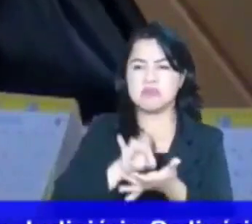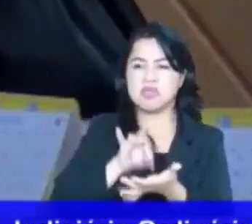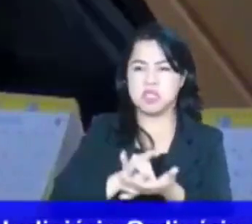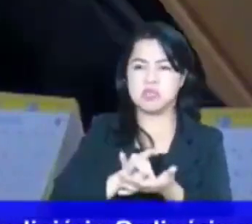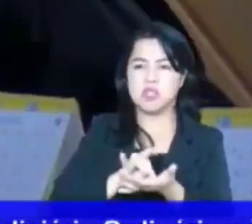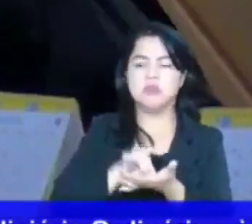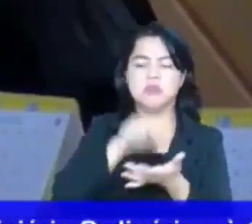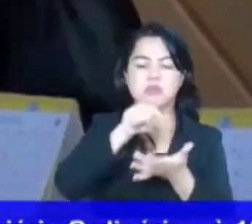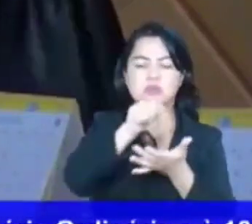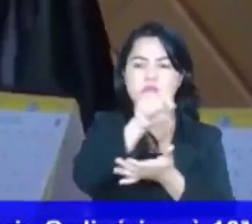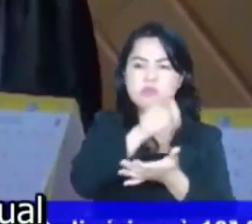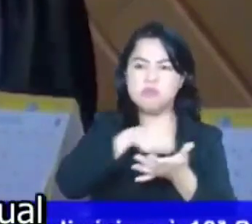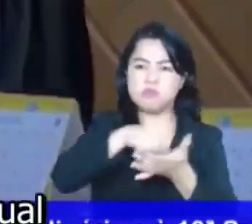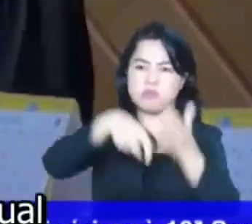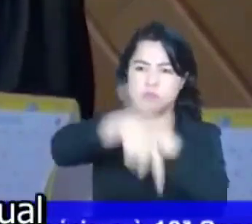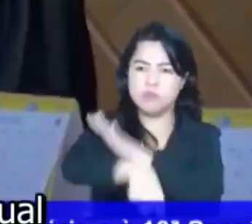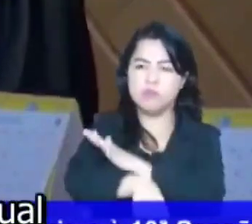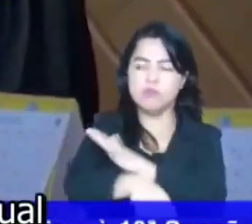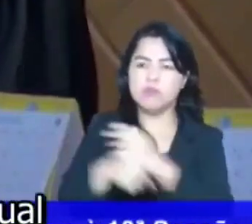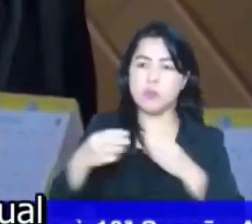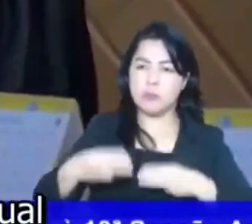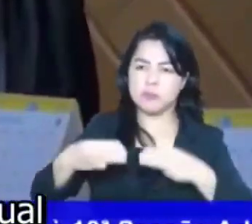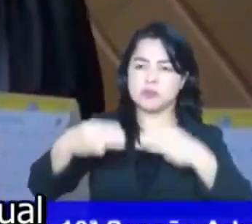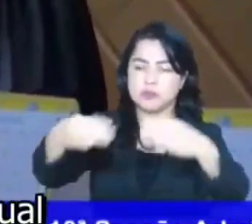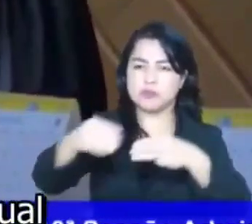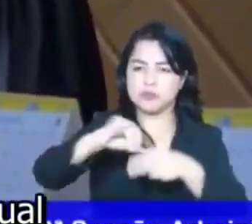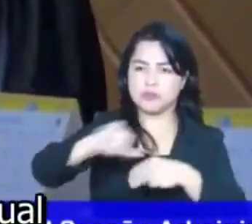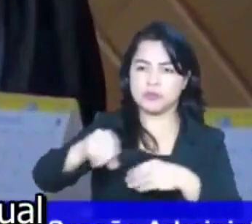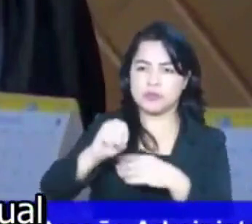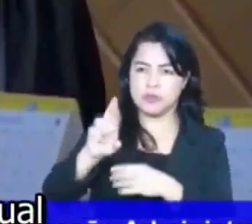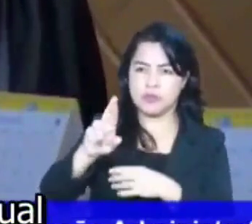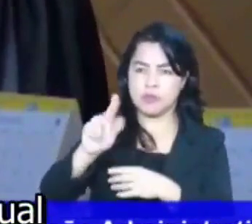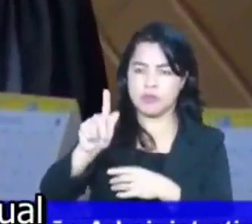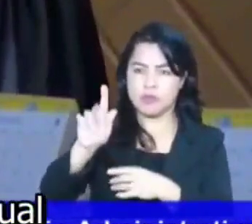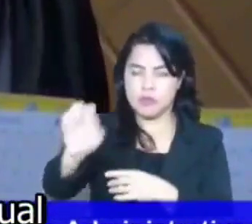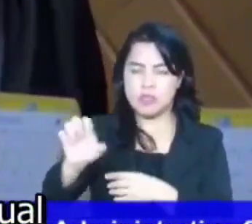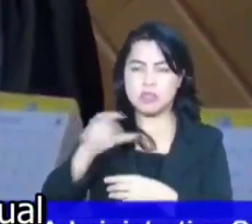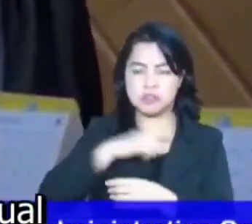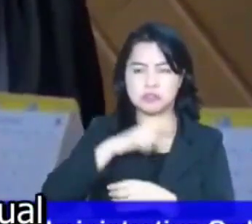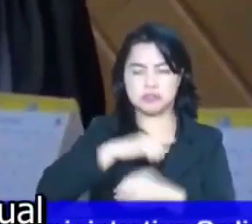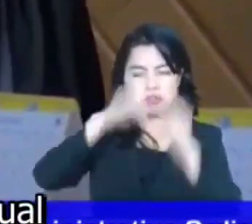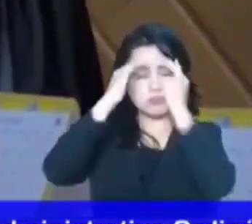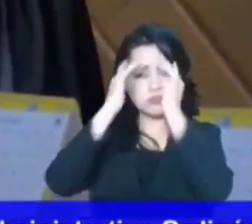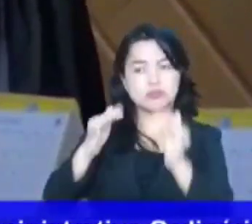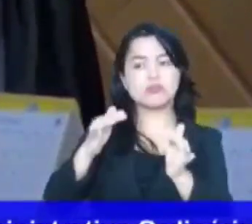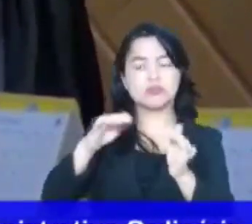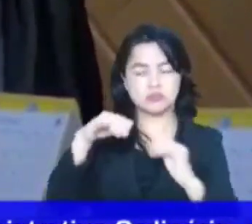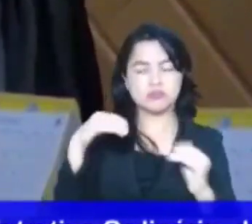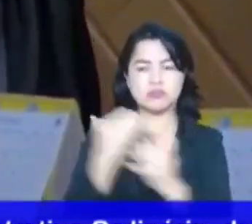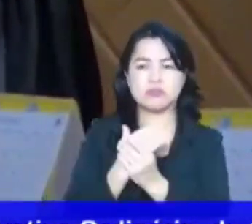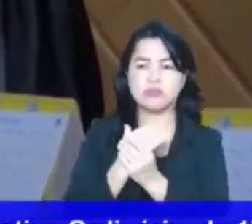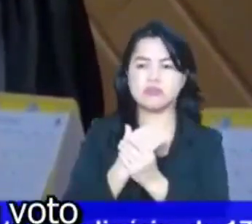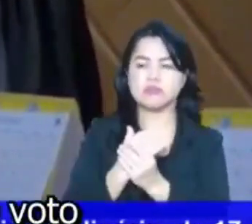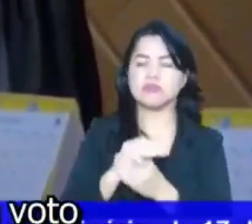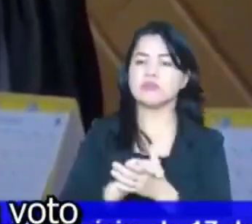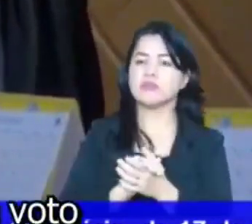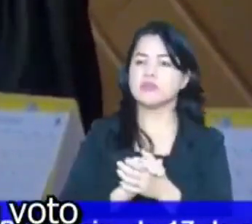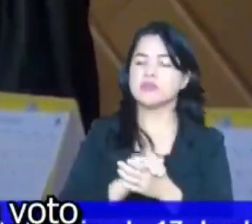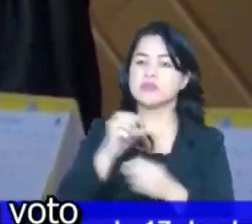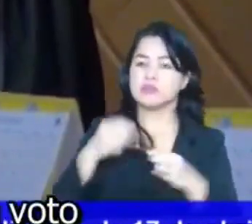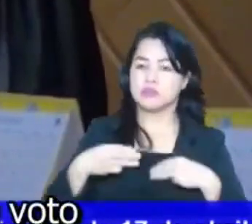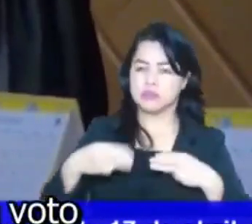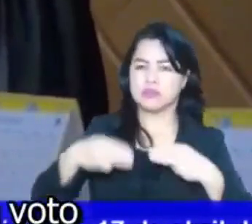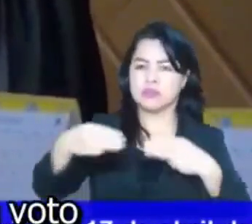fundamentação do ministro Jorge Mussi, e até por lealdade processual, o